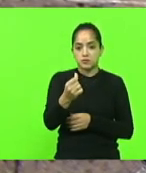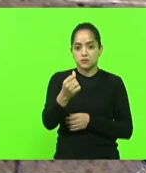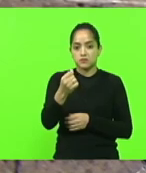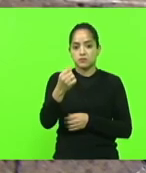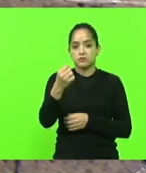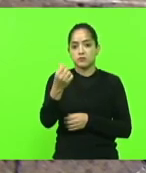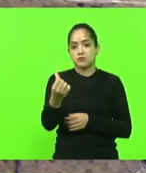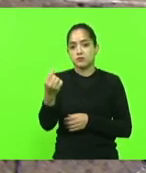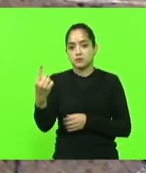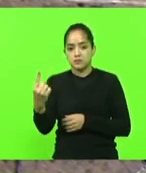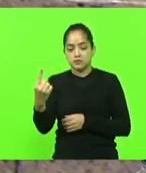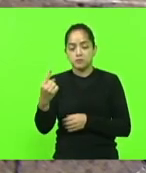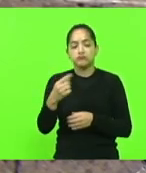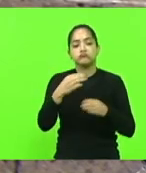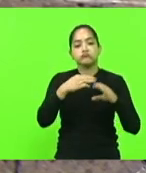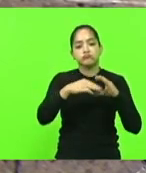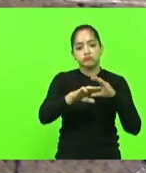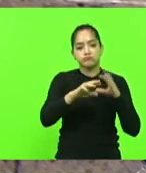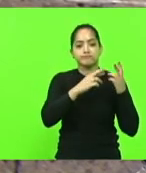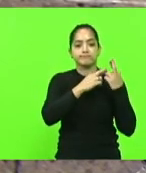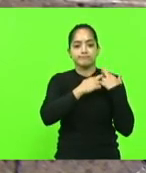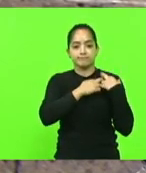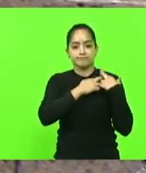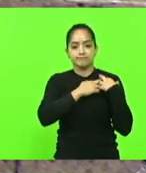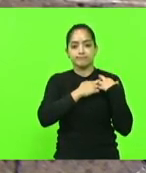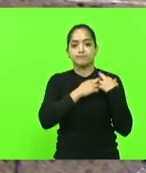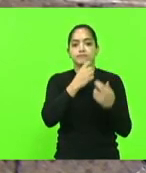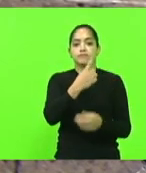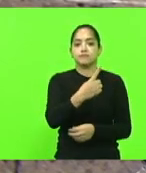1617 a 1631/2021 e comunicou que caminhará aos destinatários indicações número